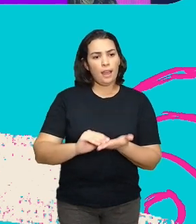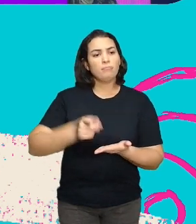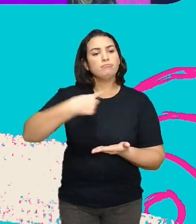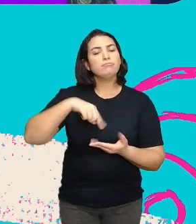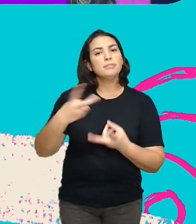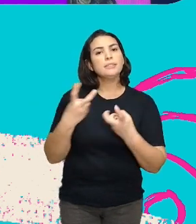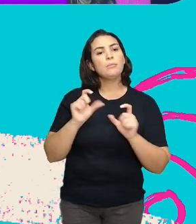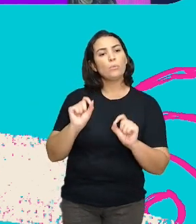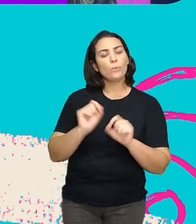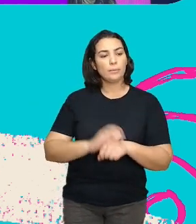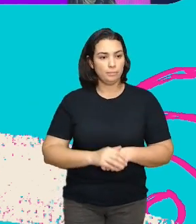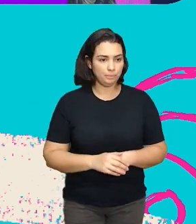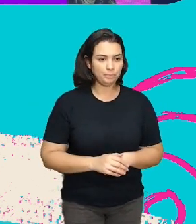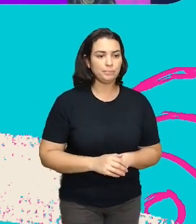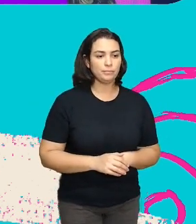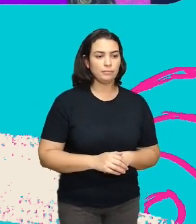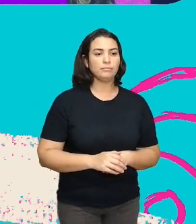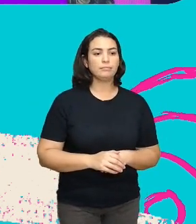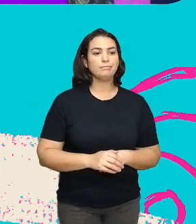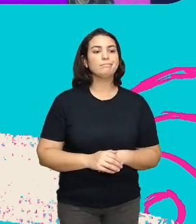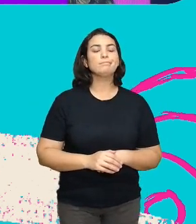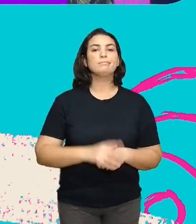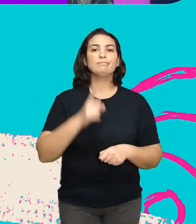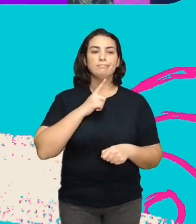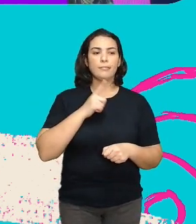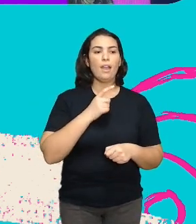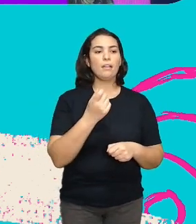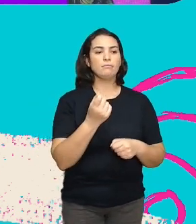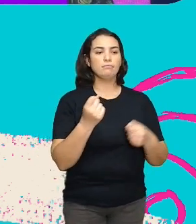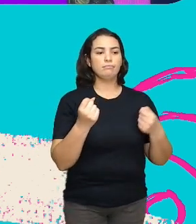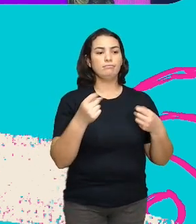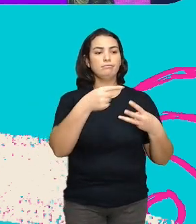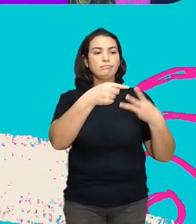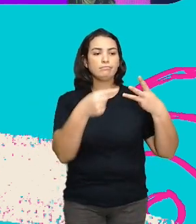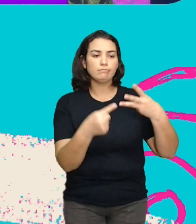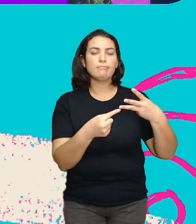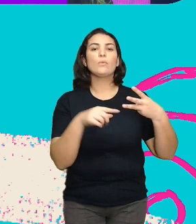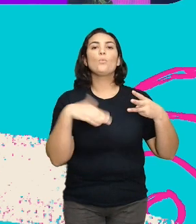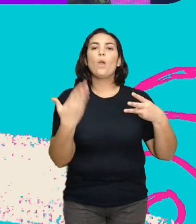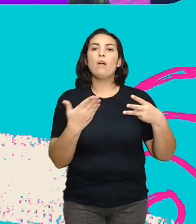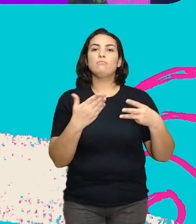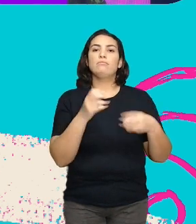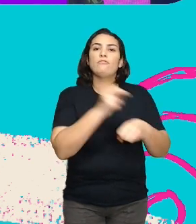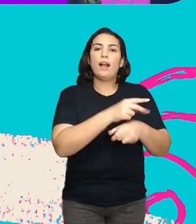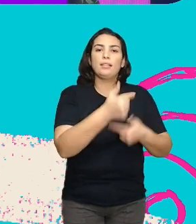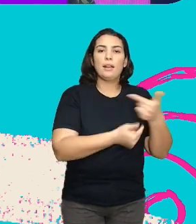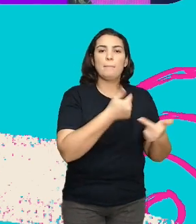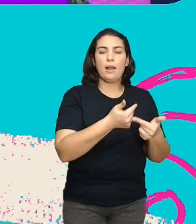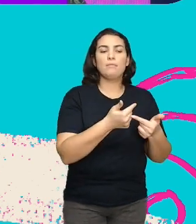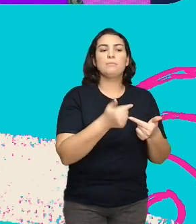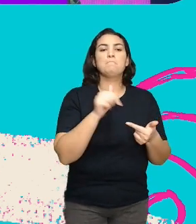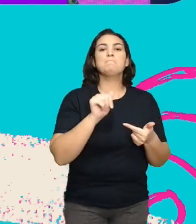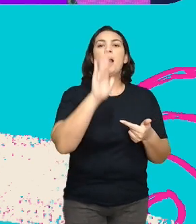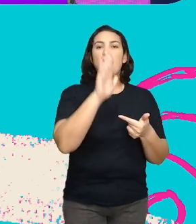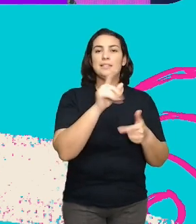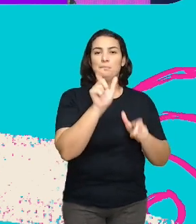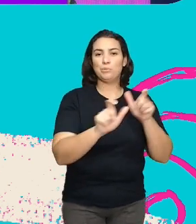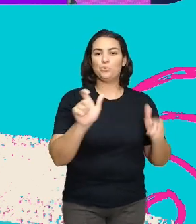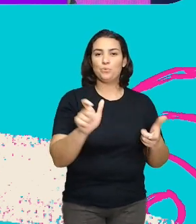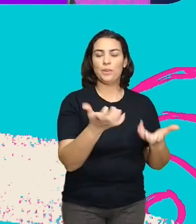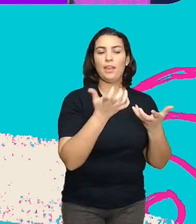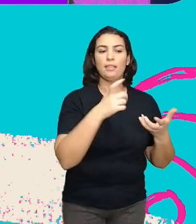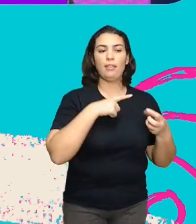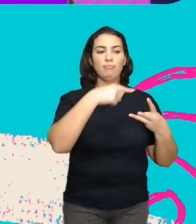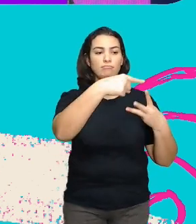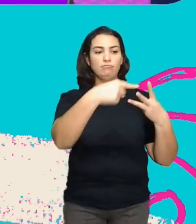entre os cargos mais almejados, nós temos pelo menos 3 diretamente vinculados